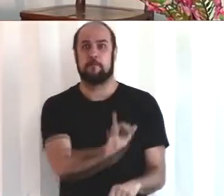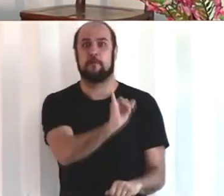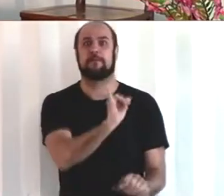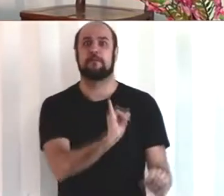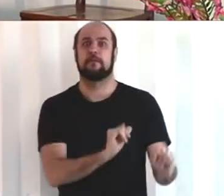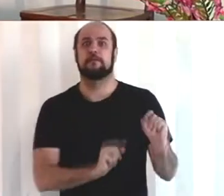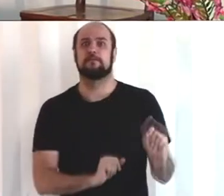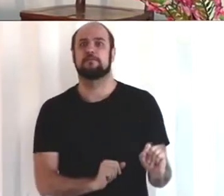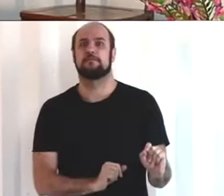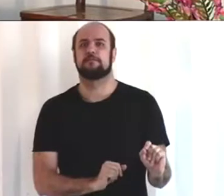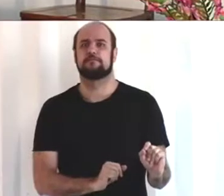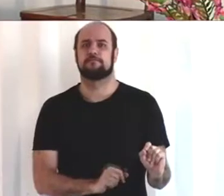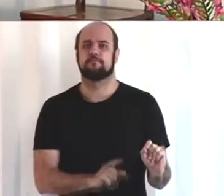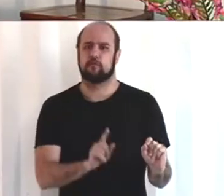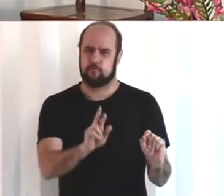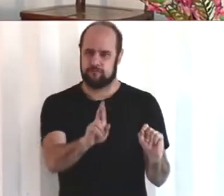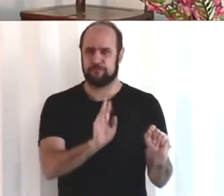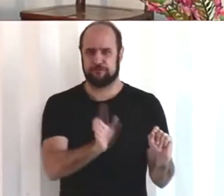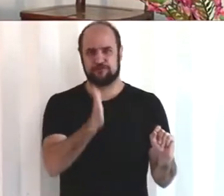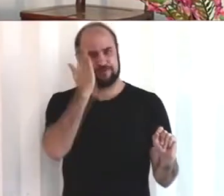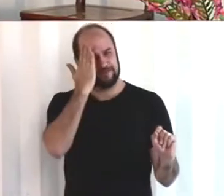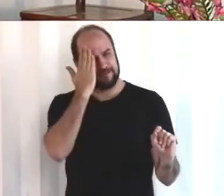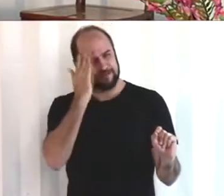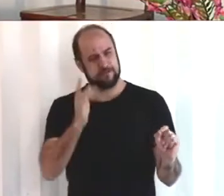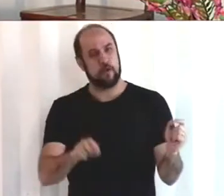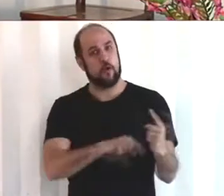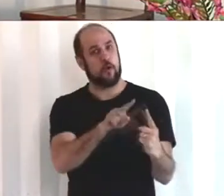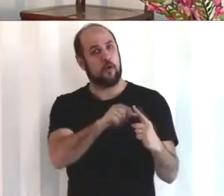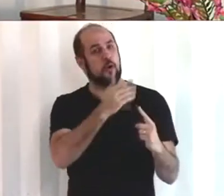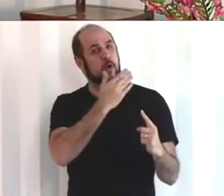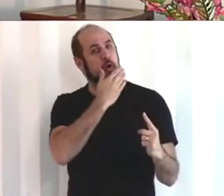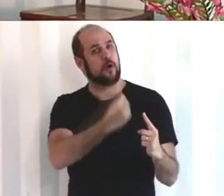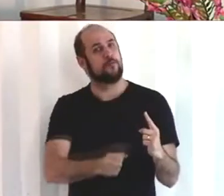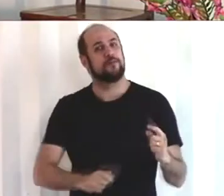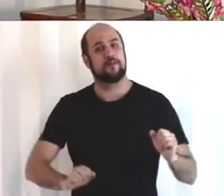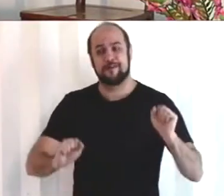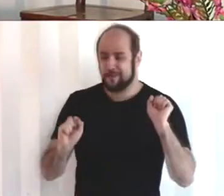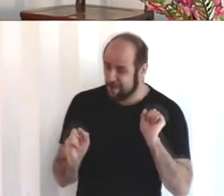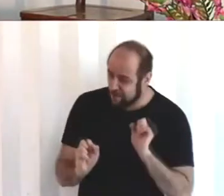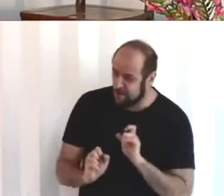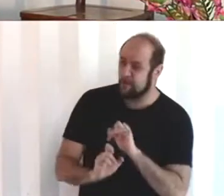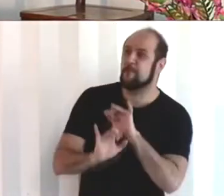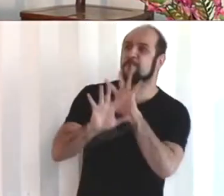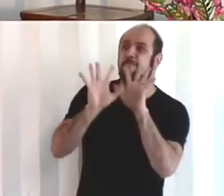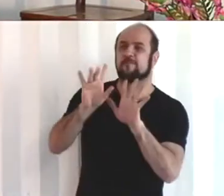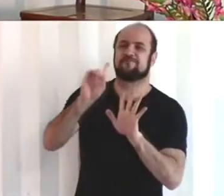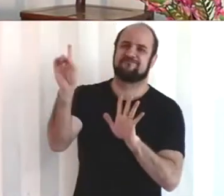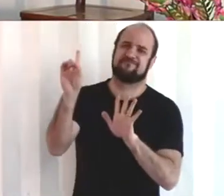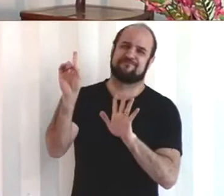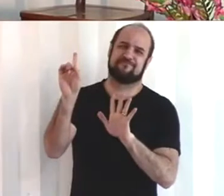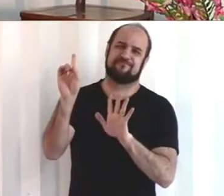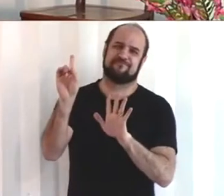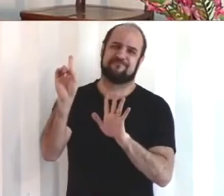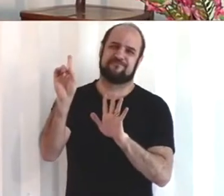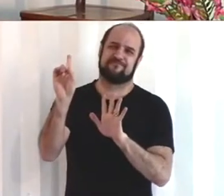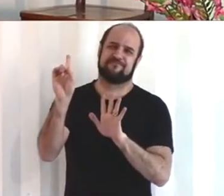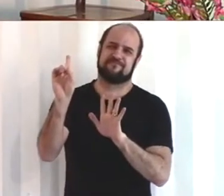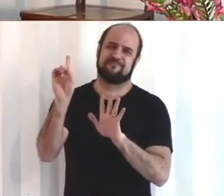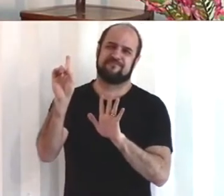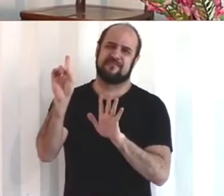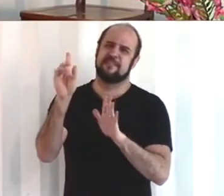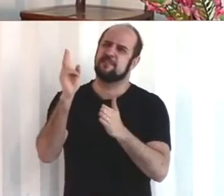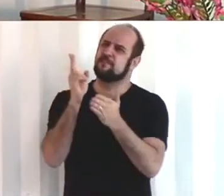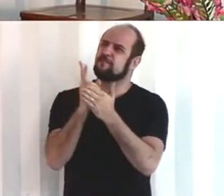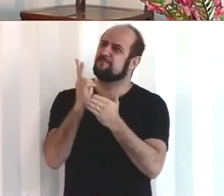resposta, que certamente você sabe, é: o fim principal do homem é glorificar a Deus e gozá-lo